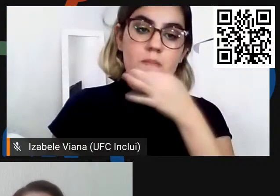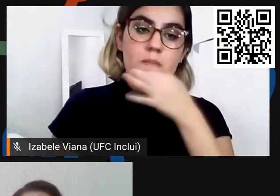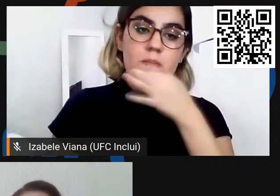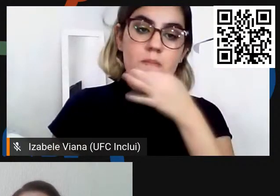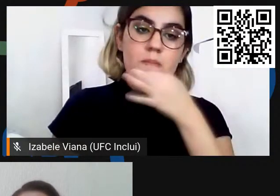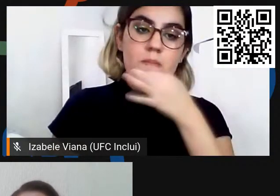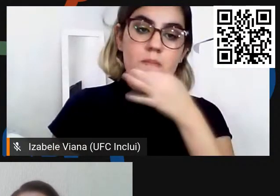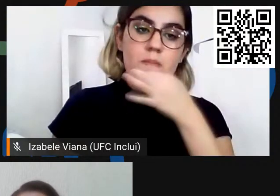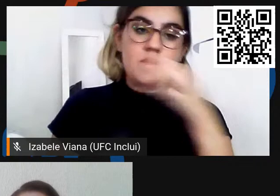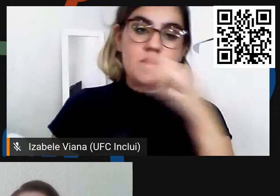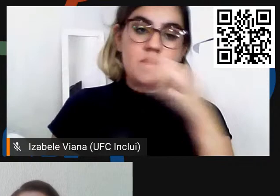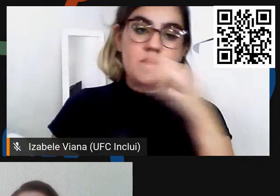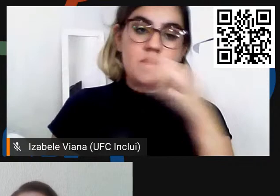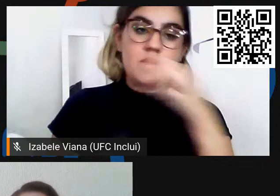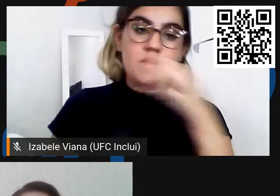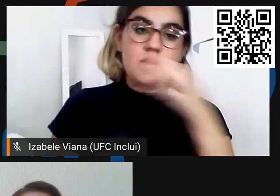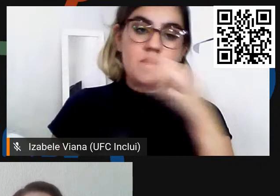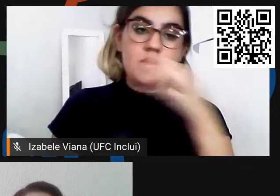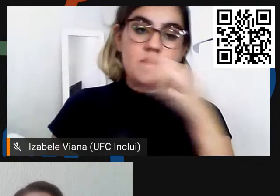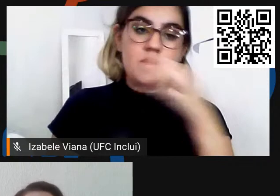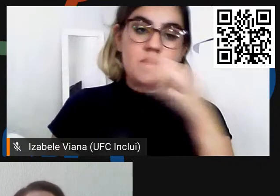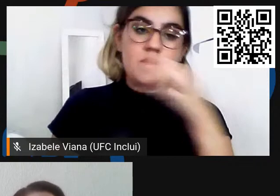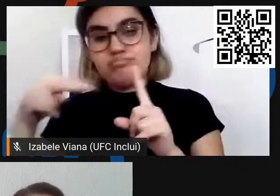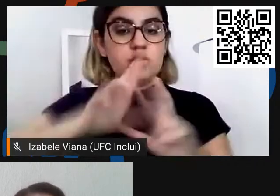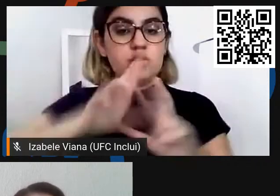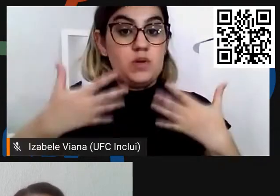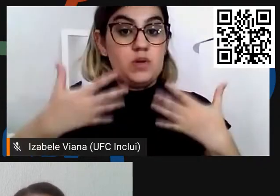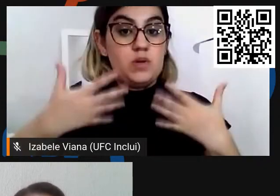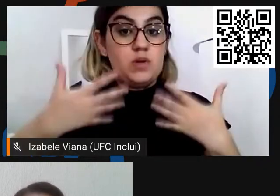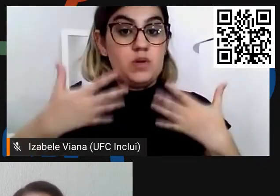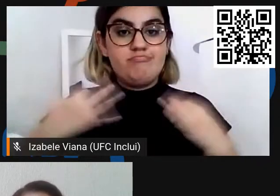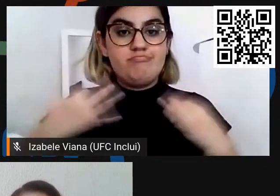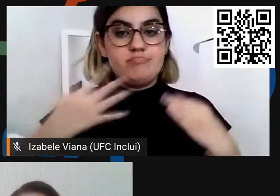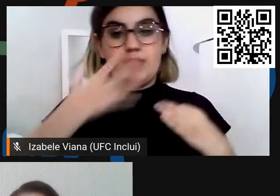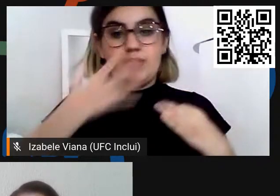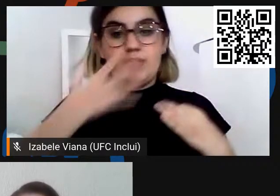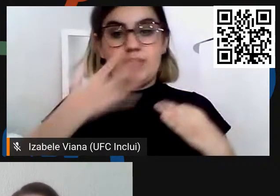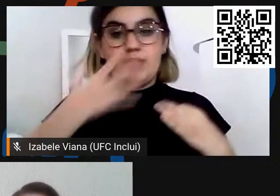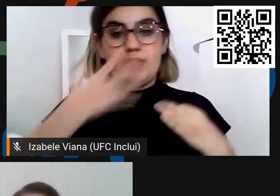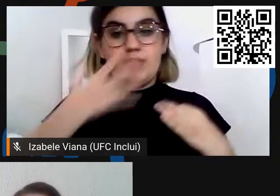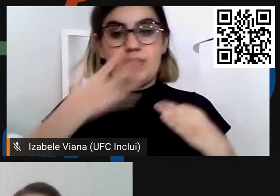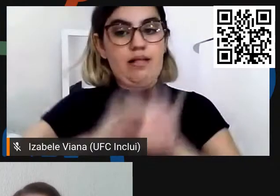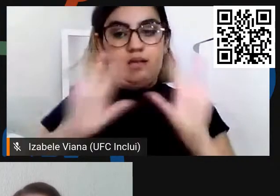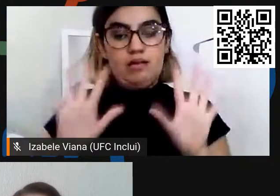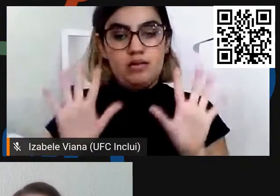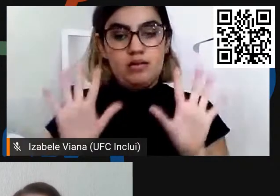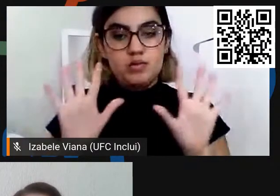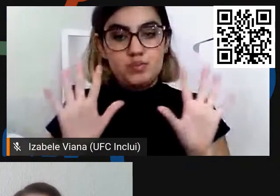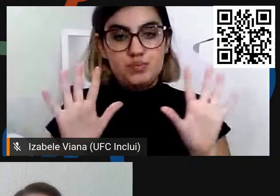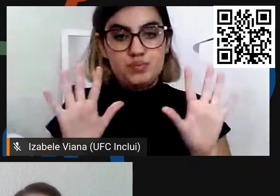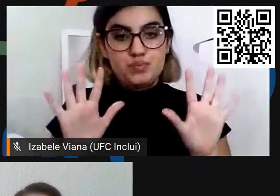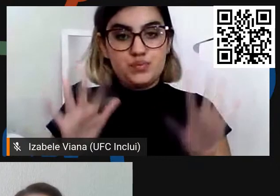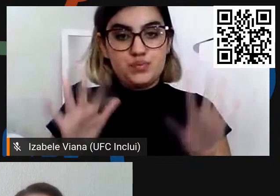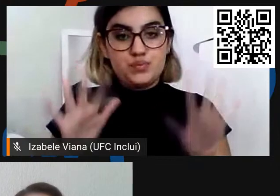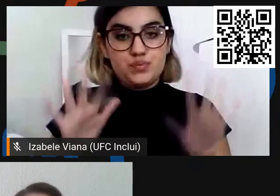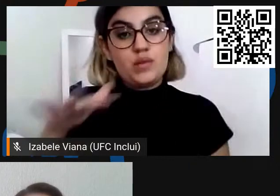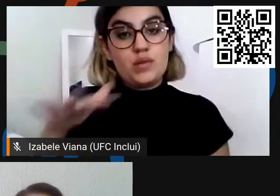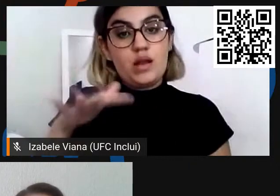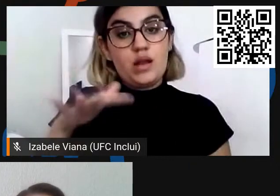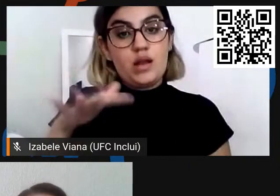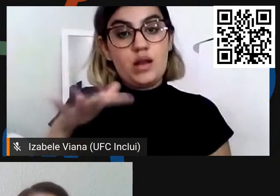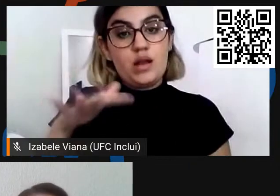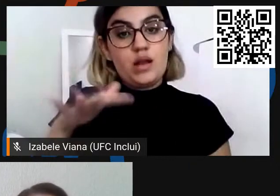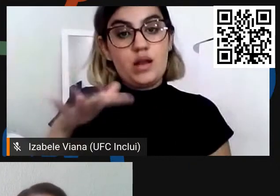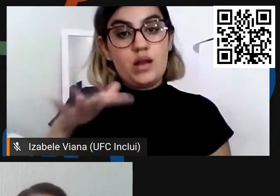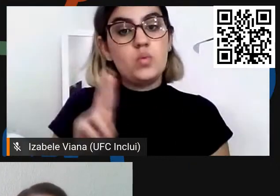foi perfeita, realmente esclareceu as dúvidas das áreas que utilizam esse tipo de... Isso, e o overview que eu estou falando